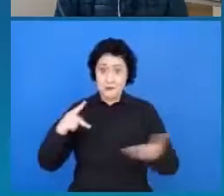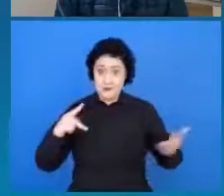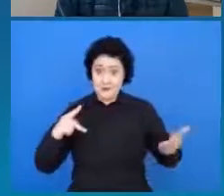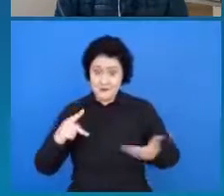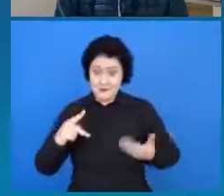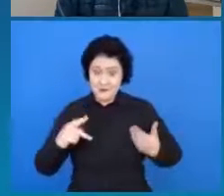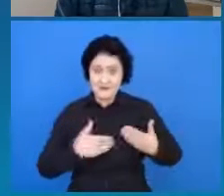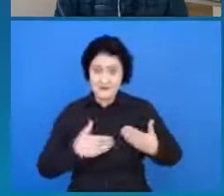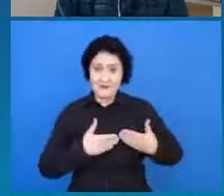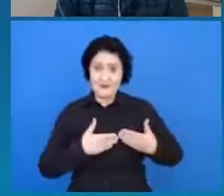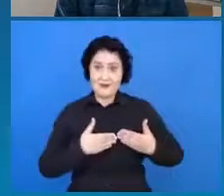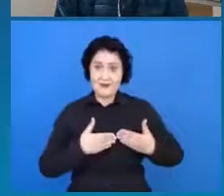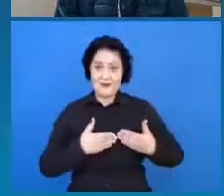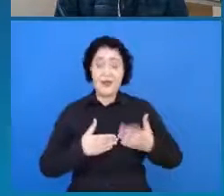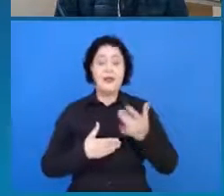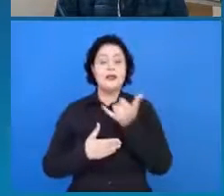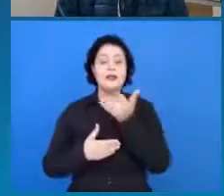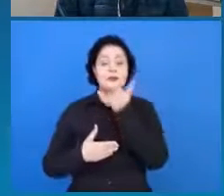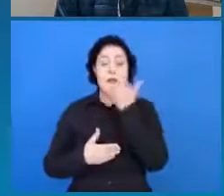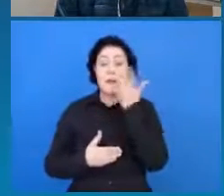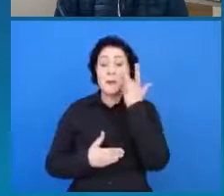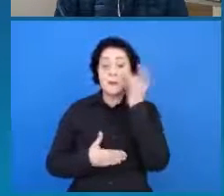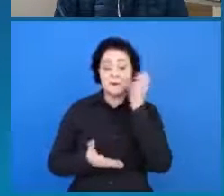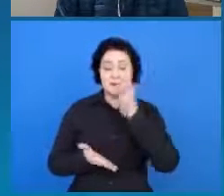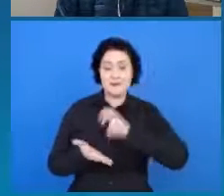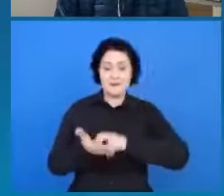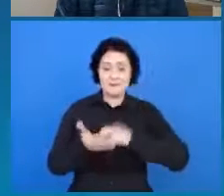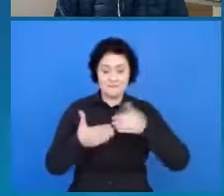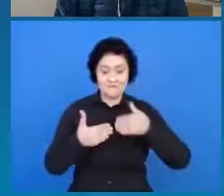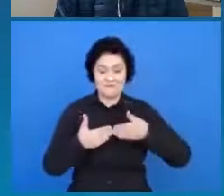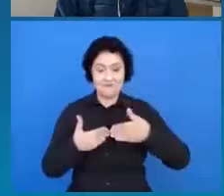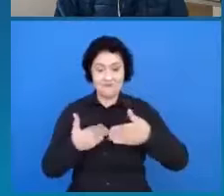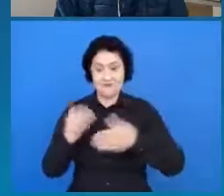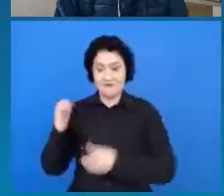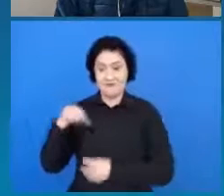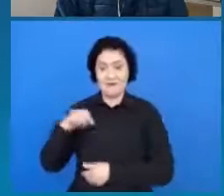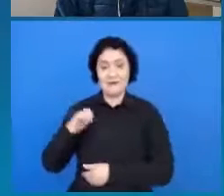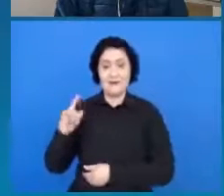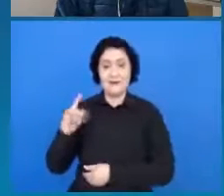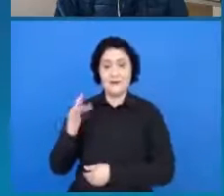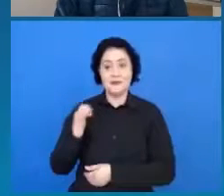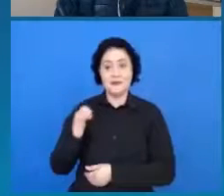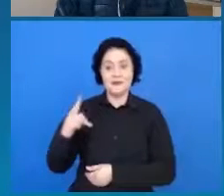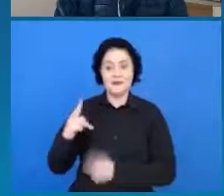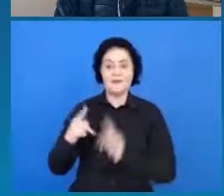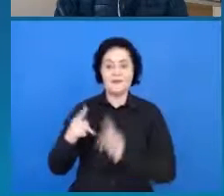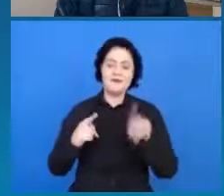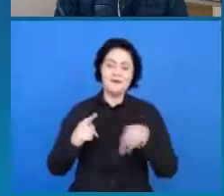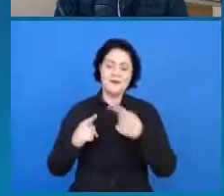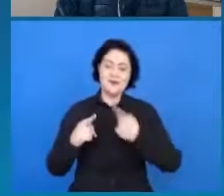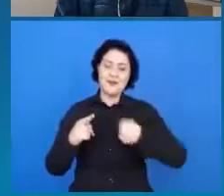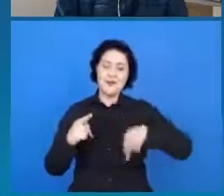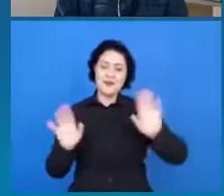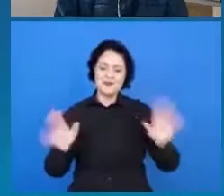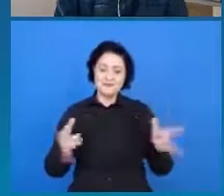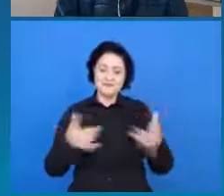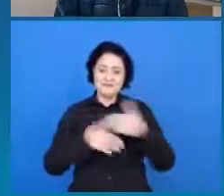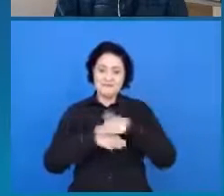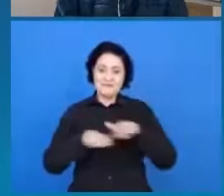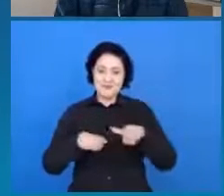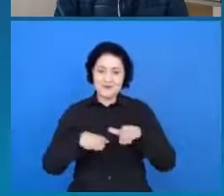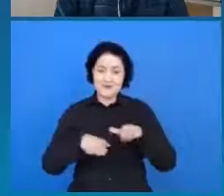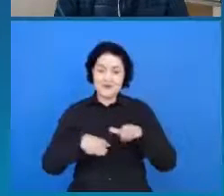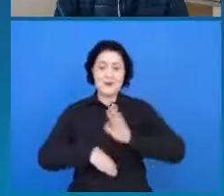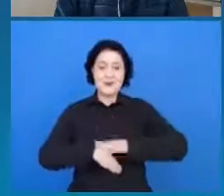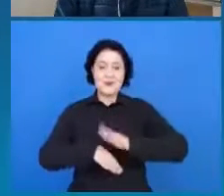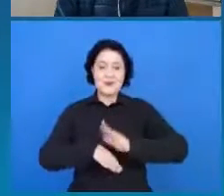a o desculpa a partir de amanhã cedo nós encerraremos o Momento Espírita